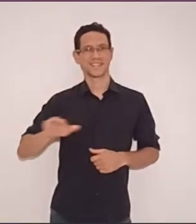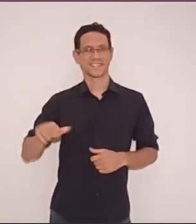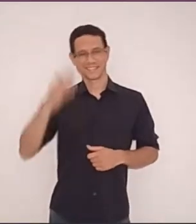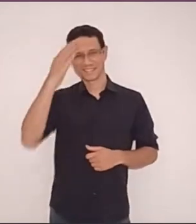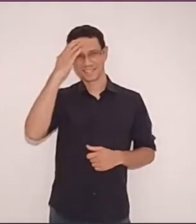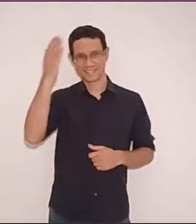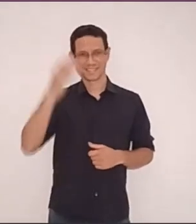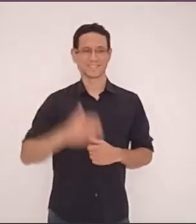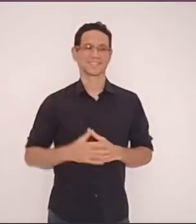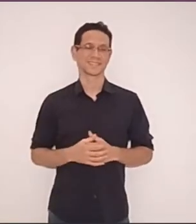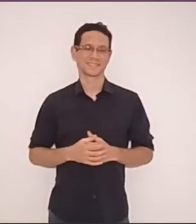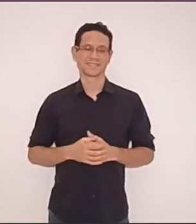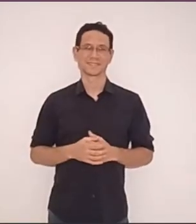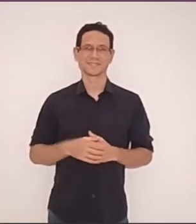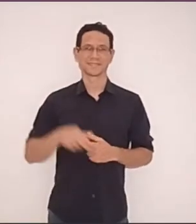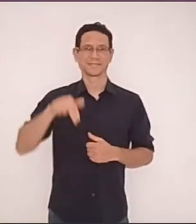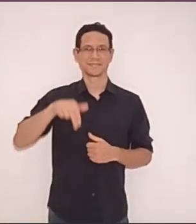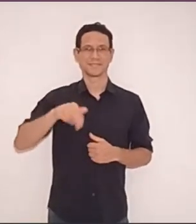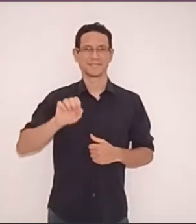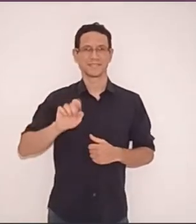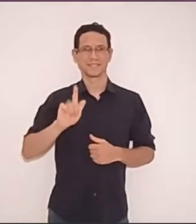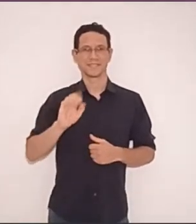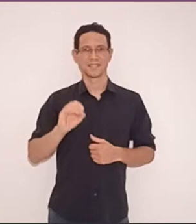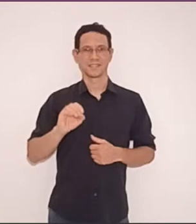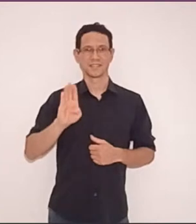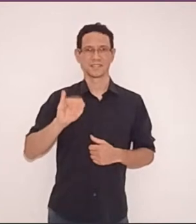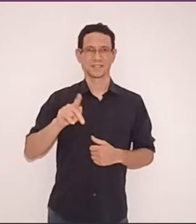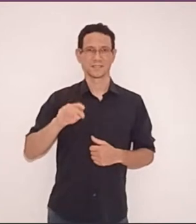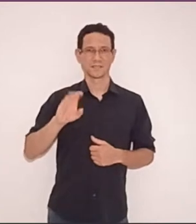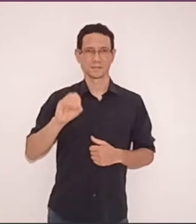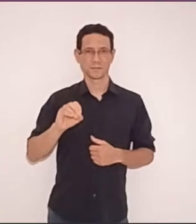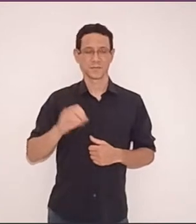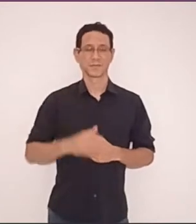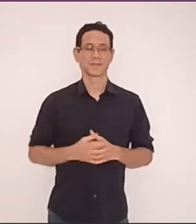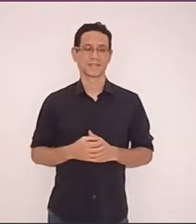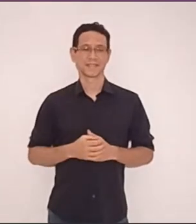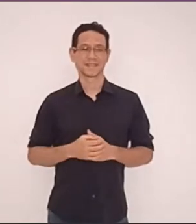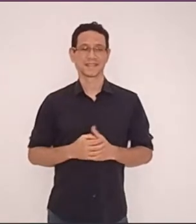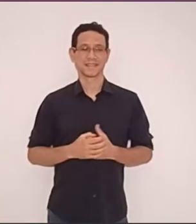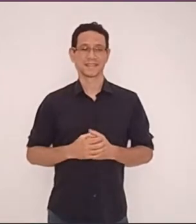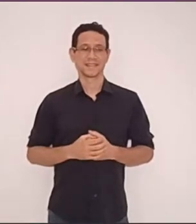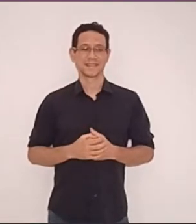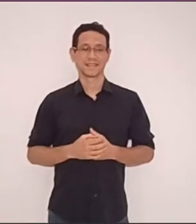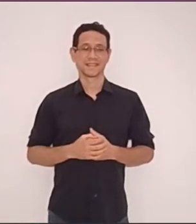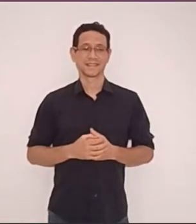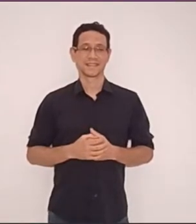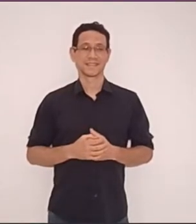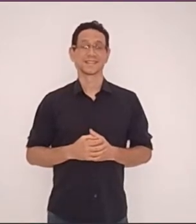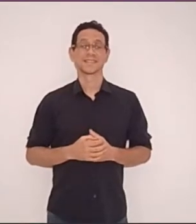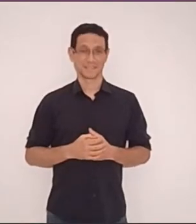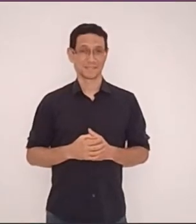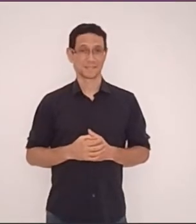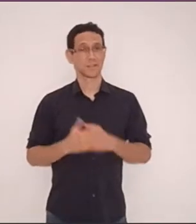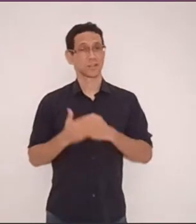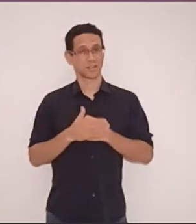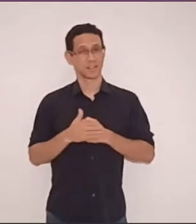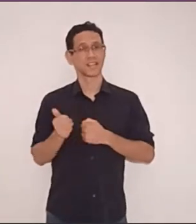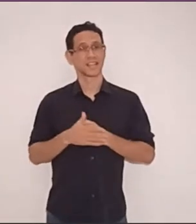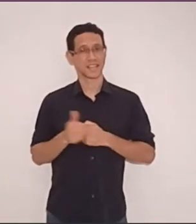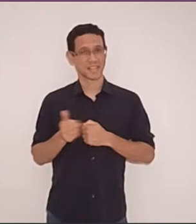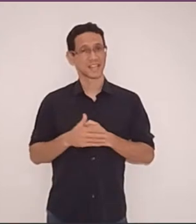obrigado mesmo o Bispo bom então é com todo carinho